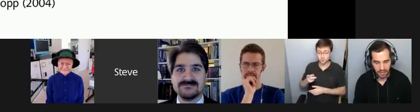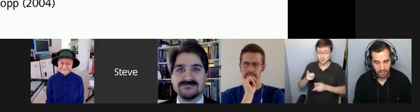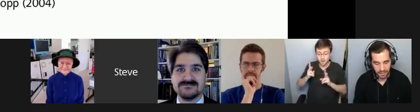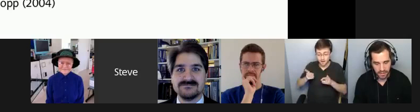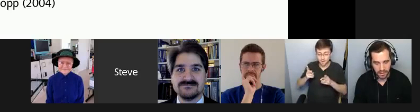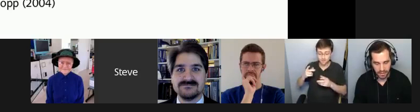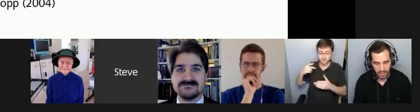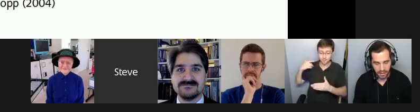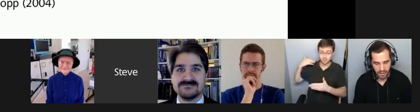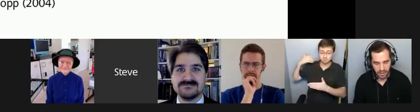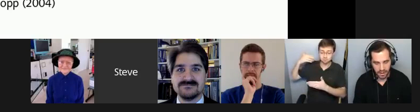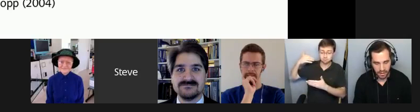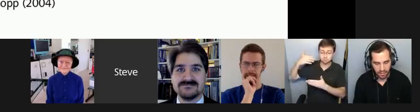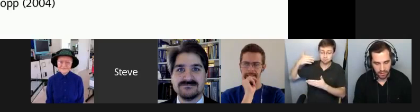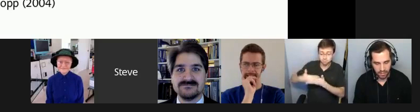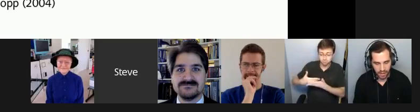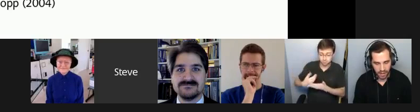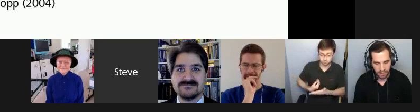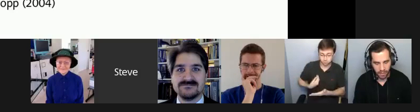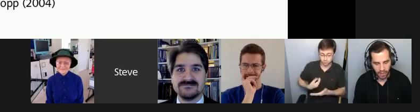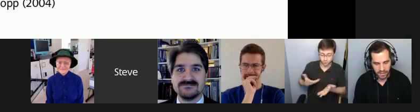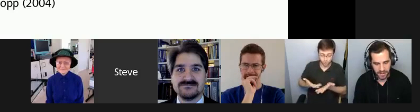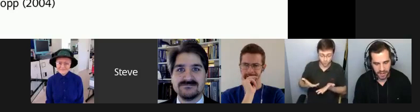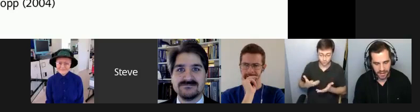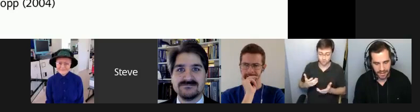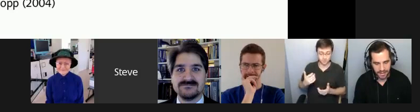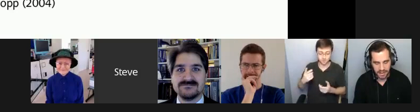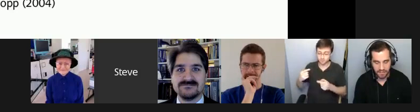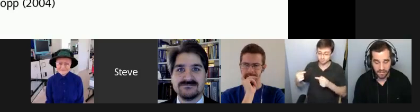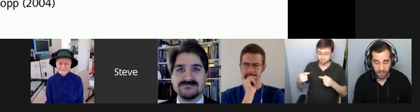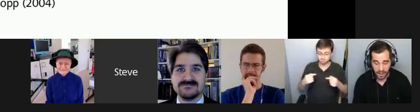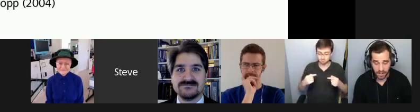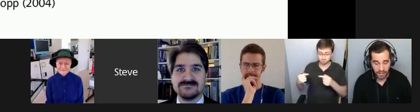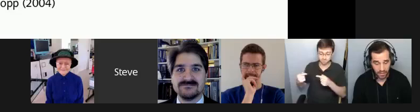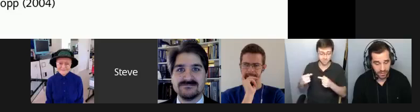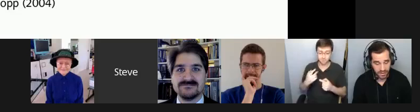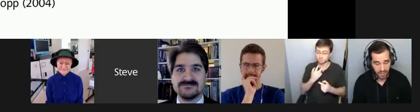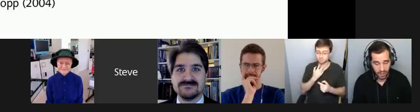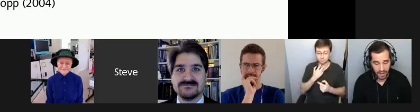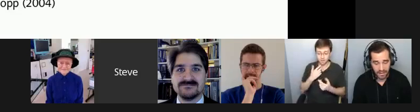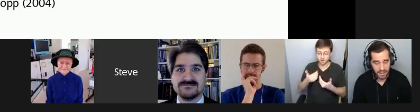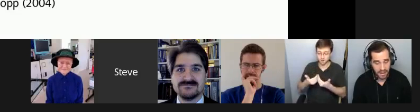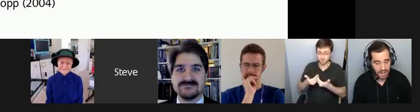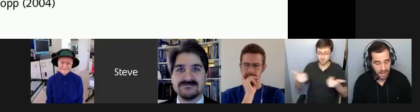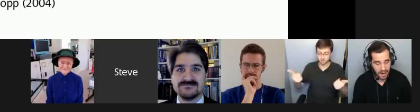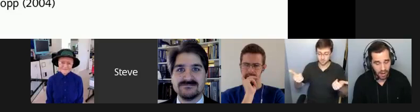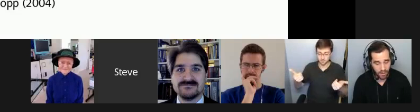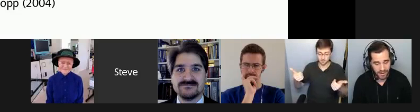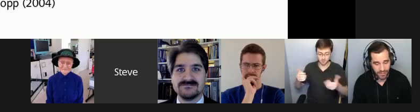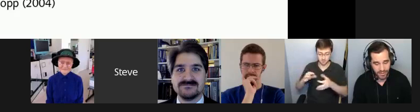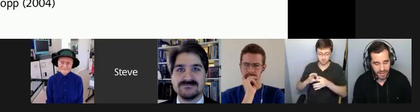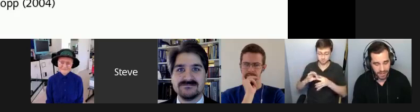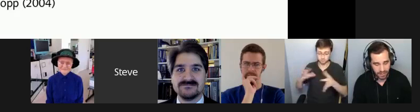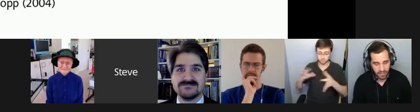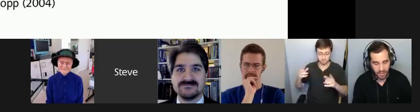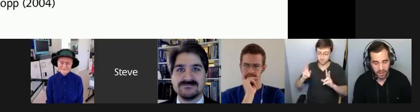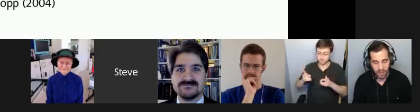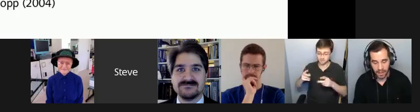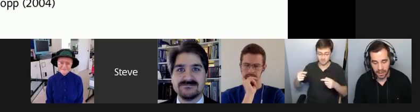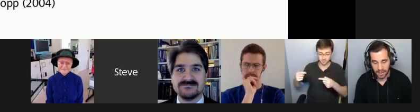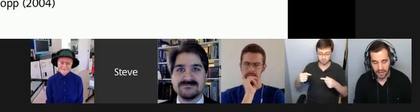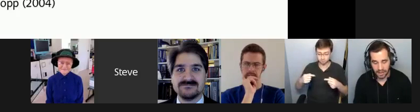das línguas. Então, ele mostra esse desenvolvimento até os dias atuais, e há uma